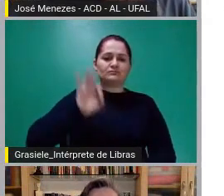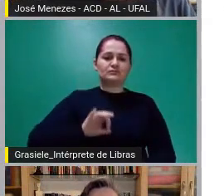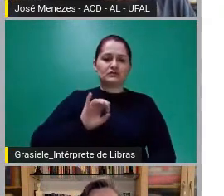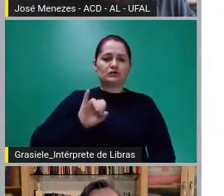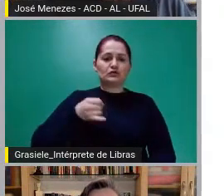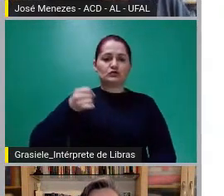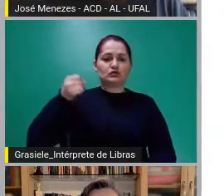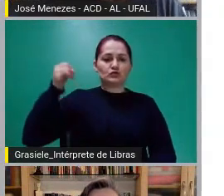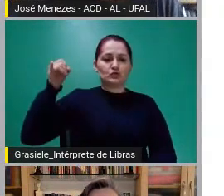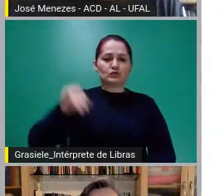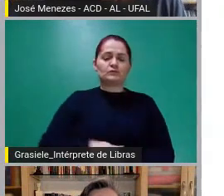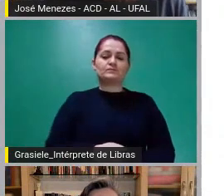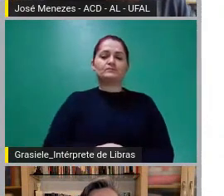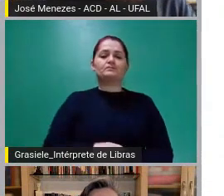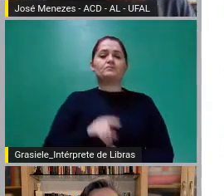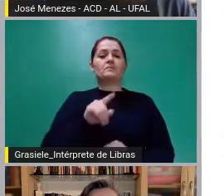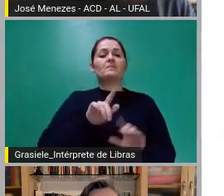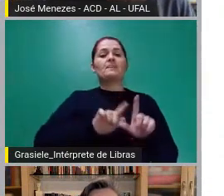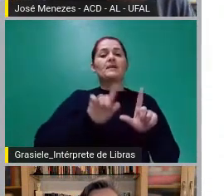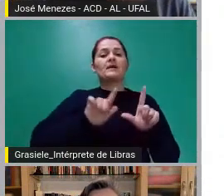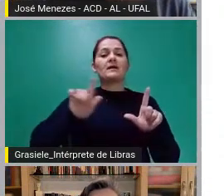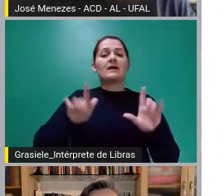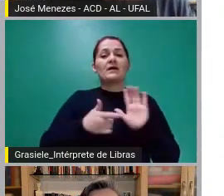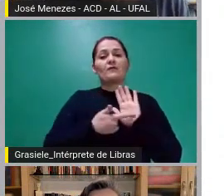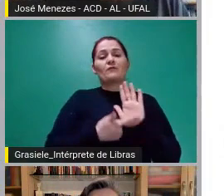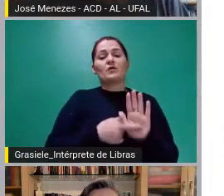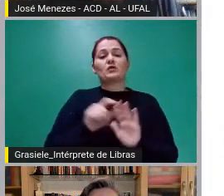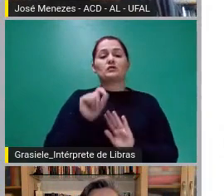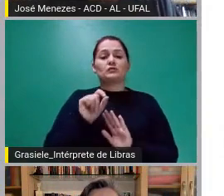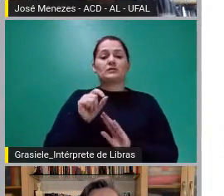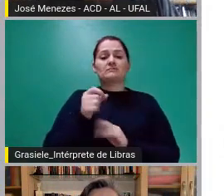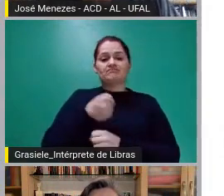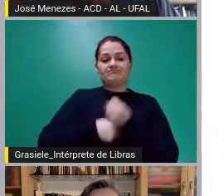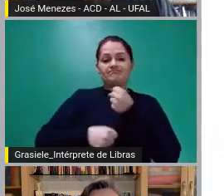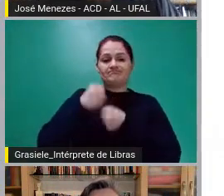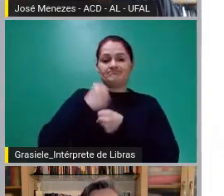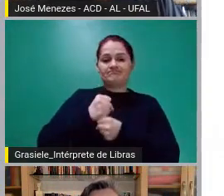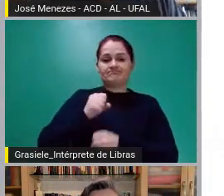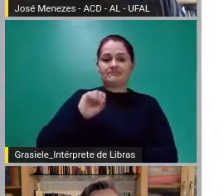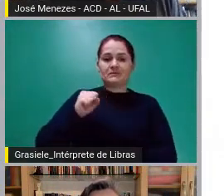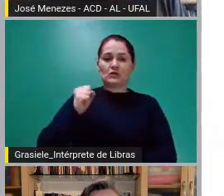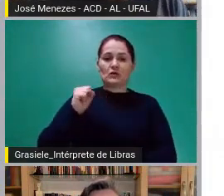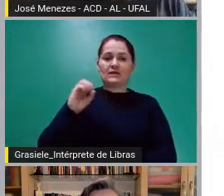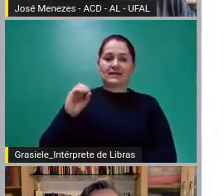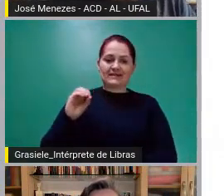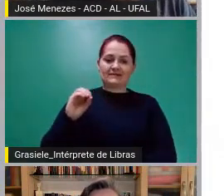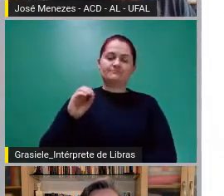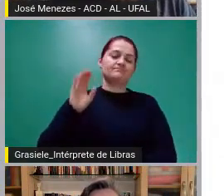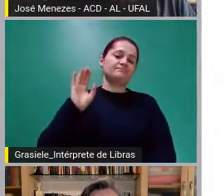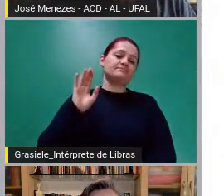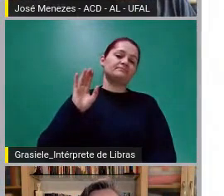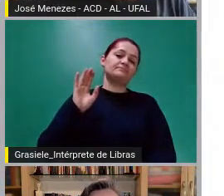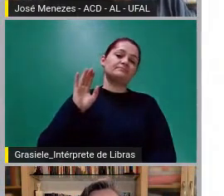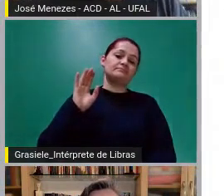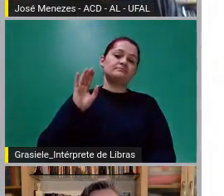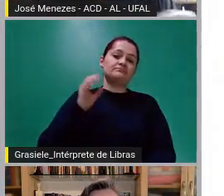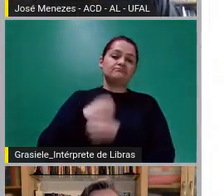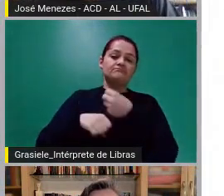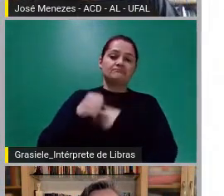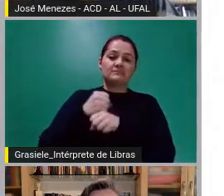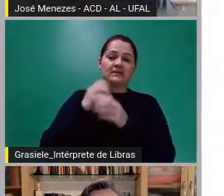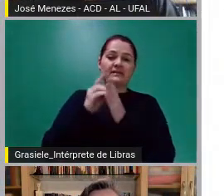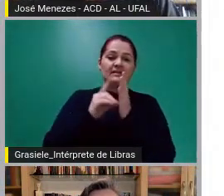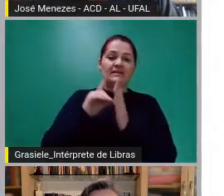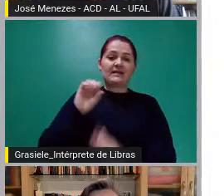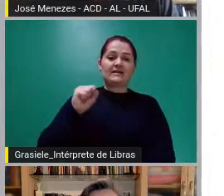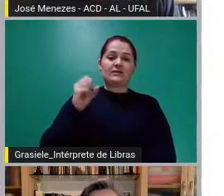aqui esse gráfico mostra como que, a partir dos anos 80, a taxa de lucro caiu bruscamente nos Estados Unidos. Ou seja, a